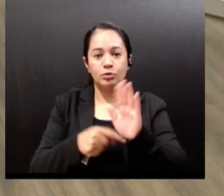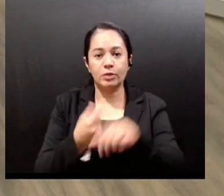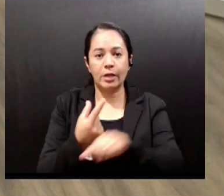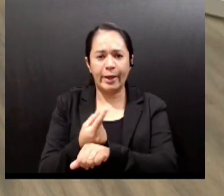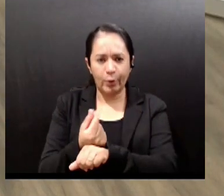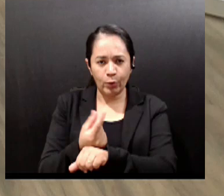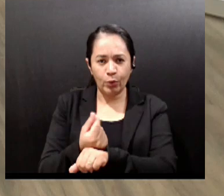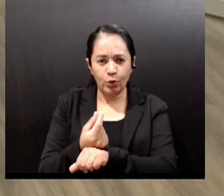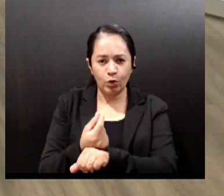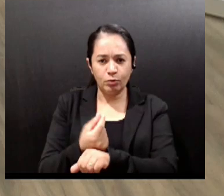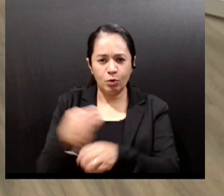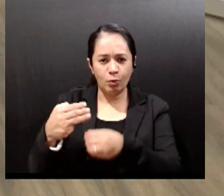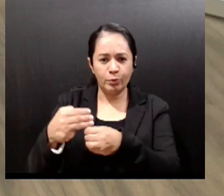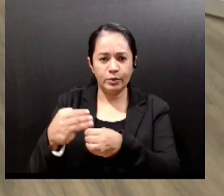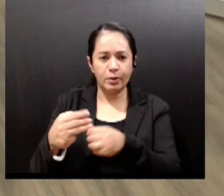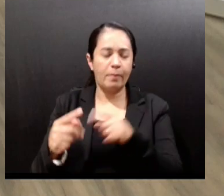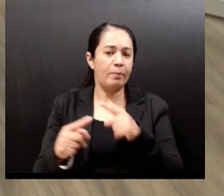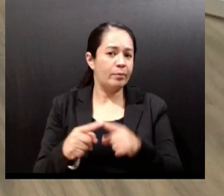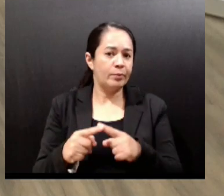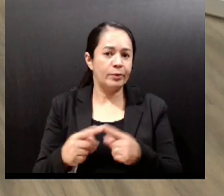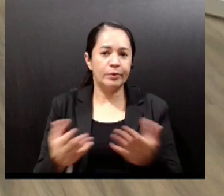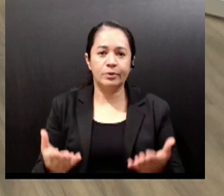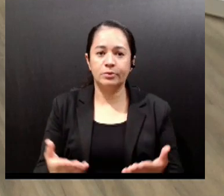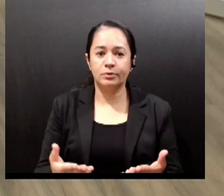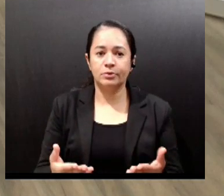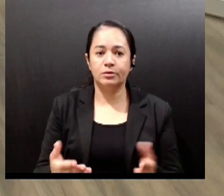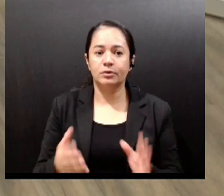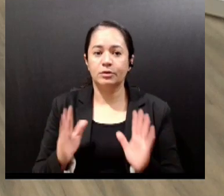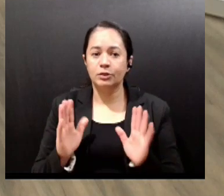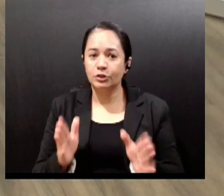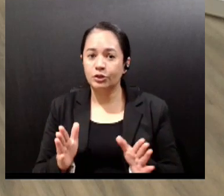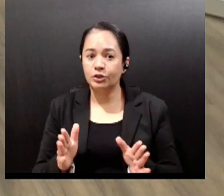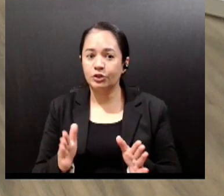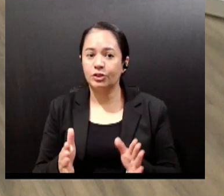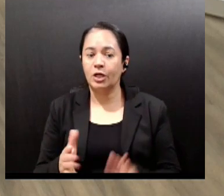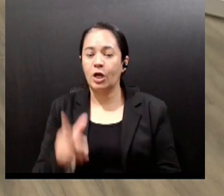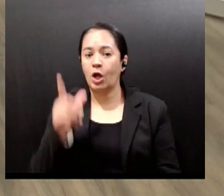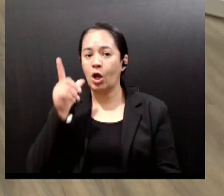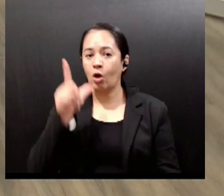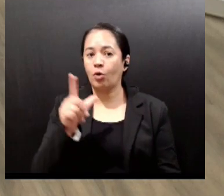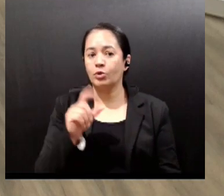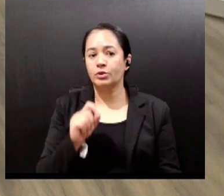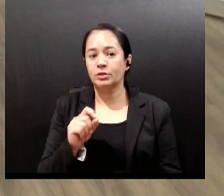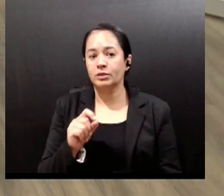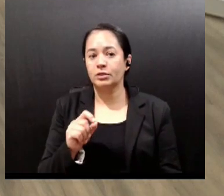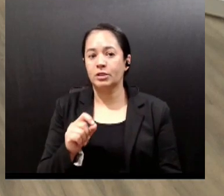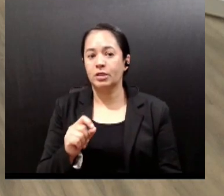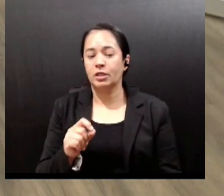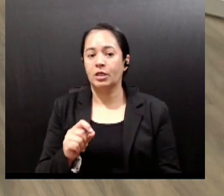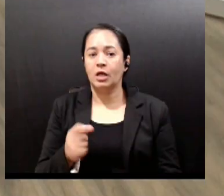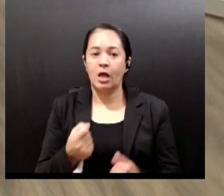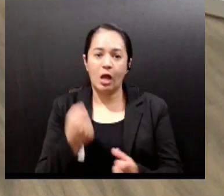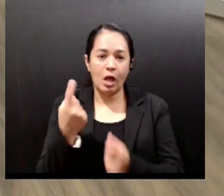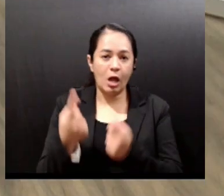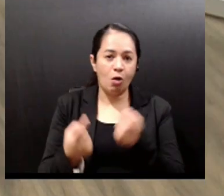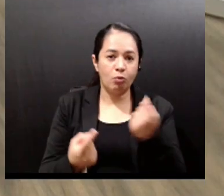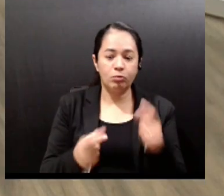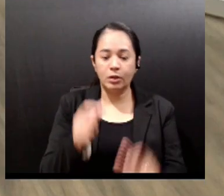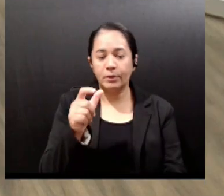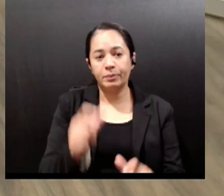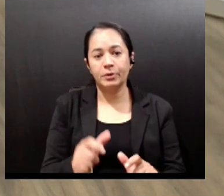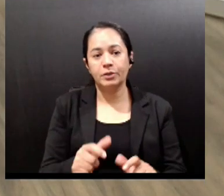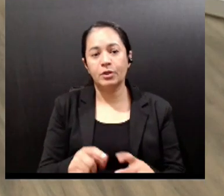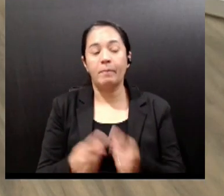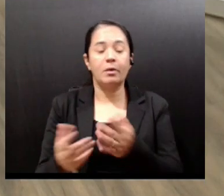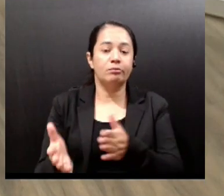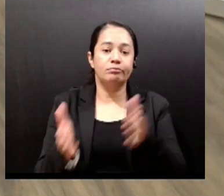município porque ele já tira ali da fila de desempregados algumas pessoas. E por outro lado,